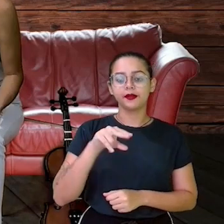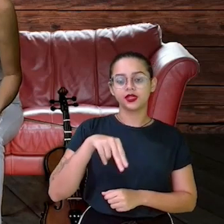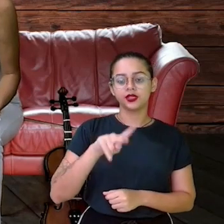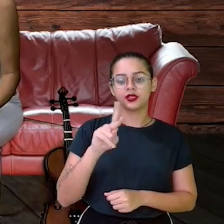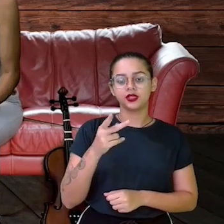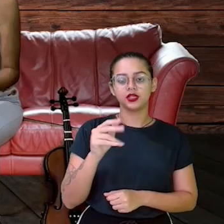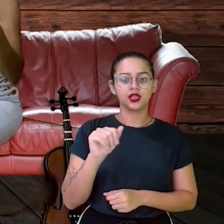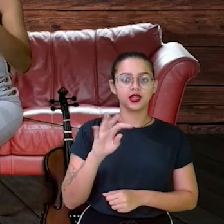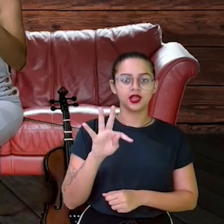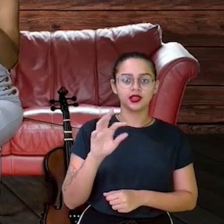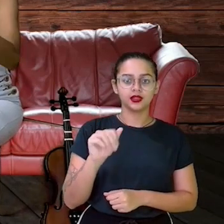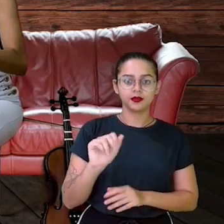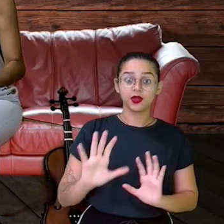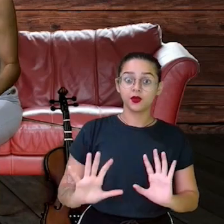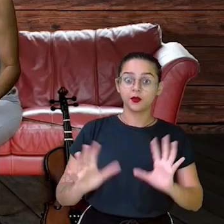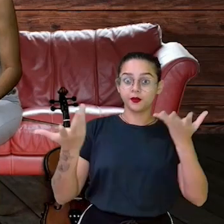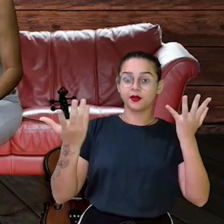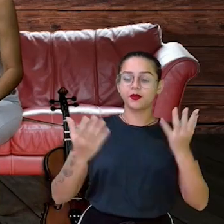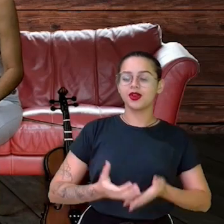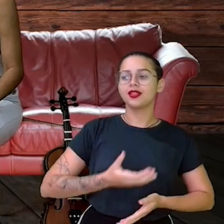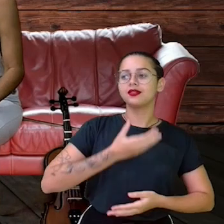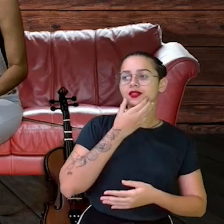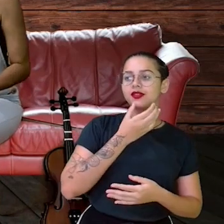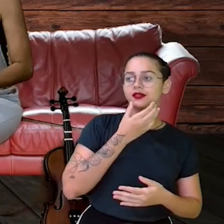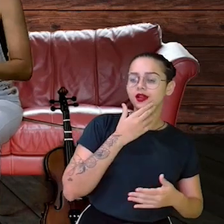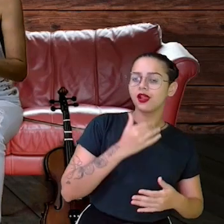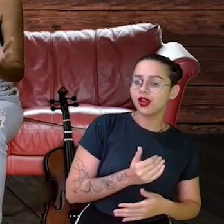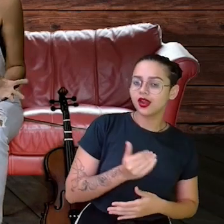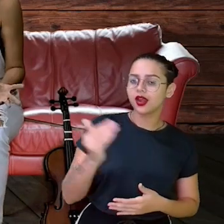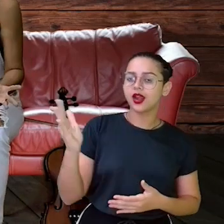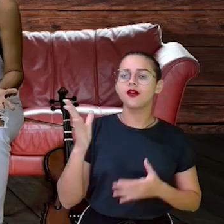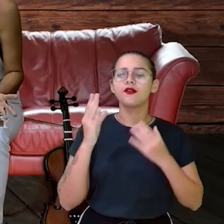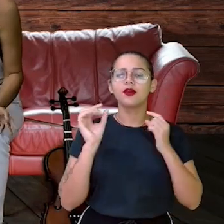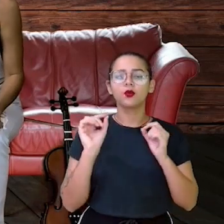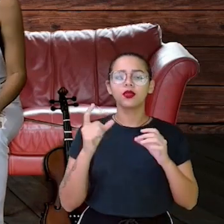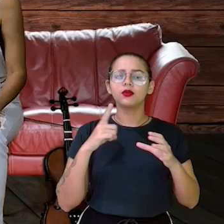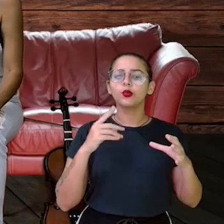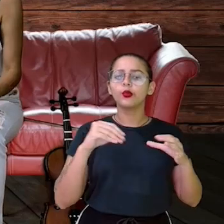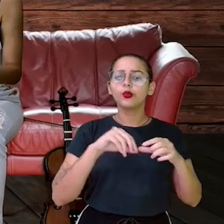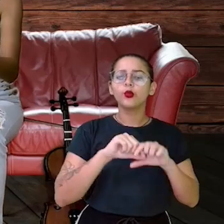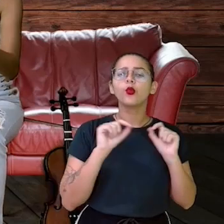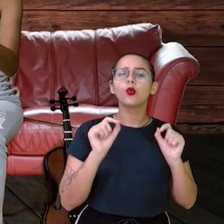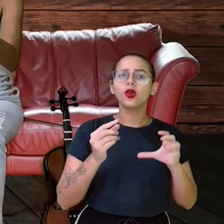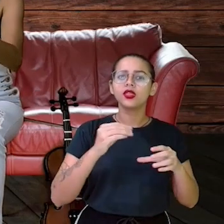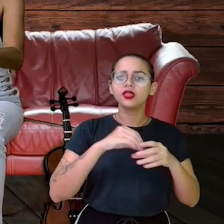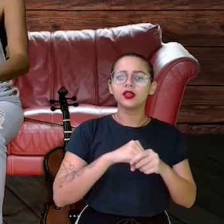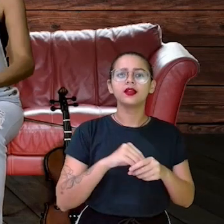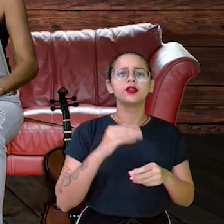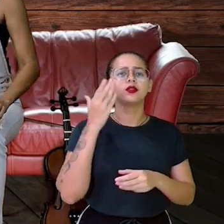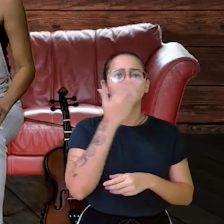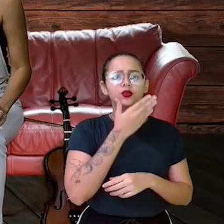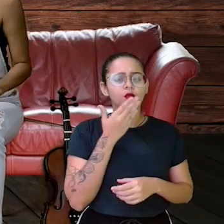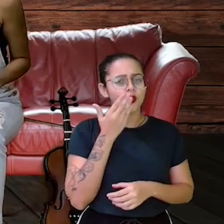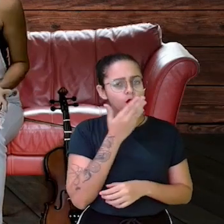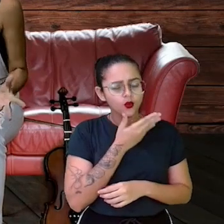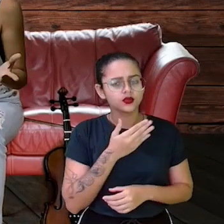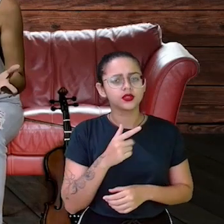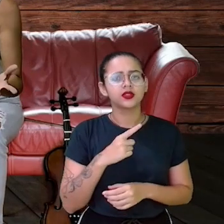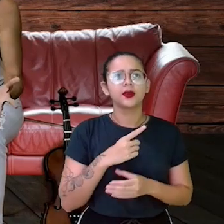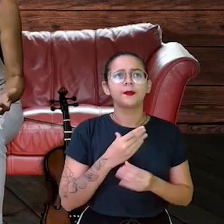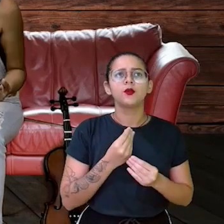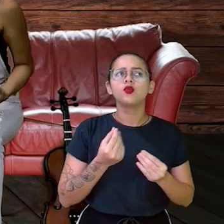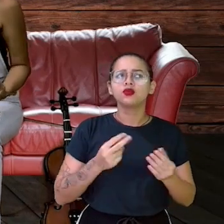Natal. Eles carregam essas pinhatas aí com muitos doces. Mas não é só doce, não. Olha, tem